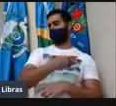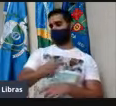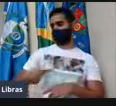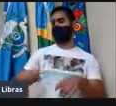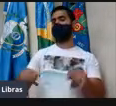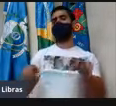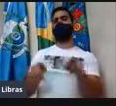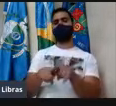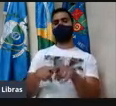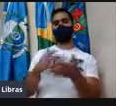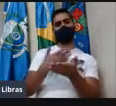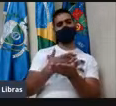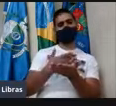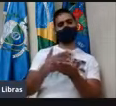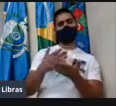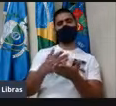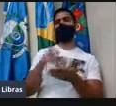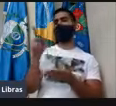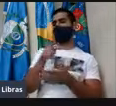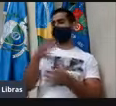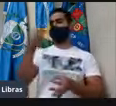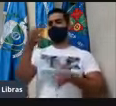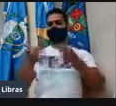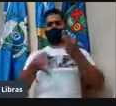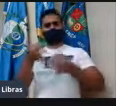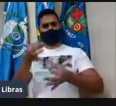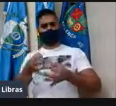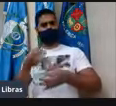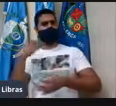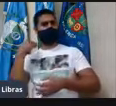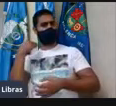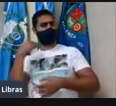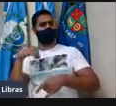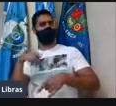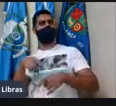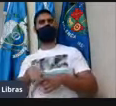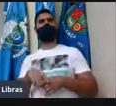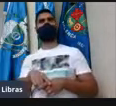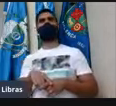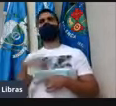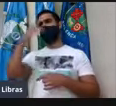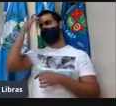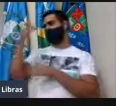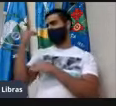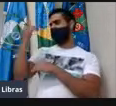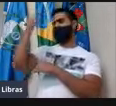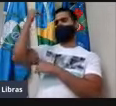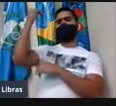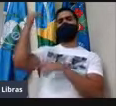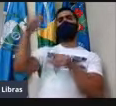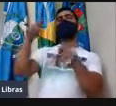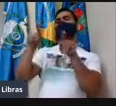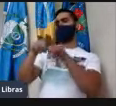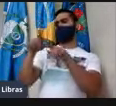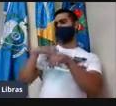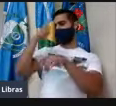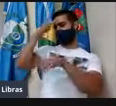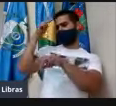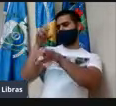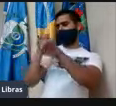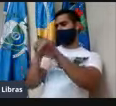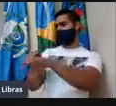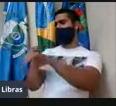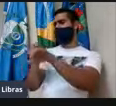uma professora, os juízes, quem está no mais alto escalão aí,